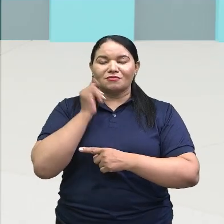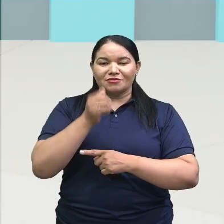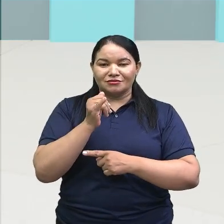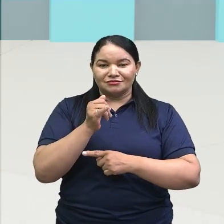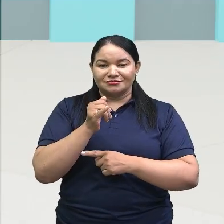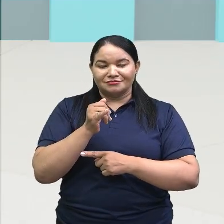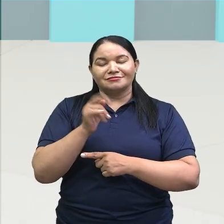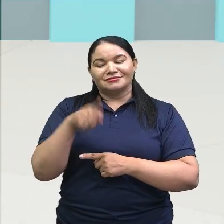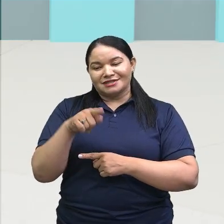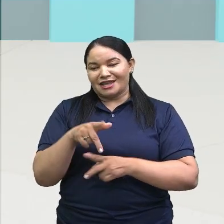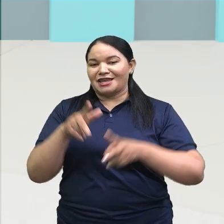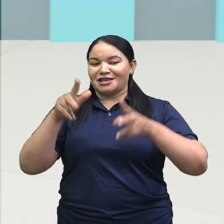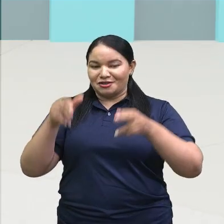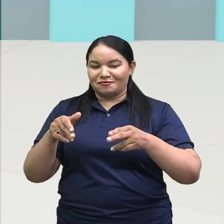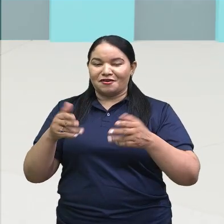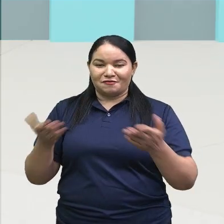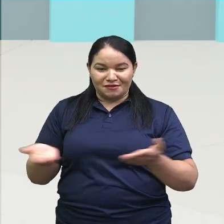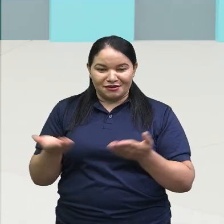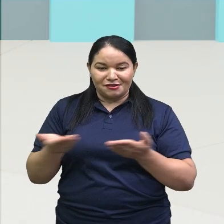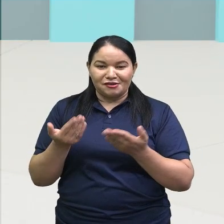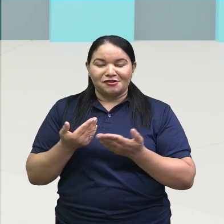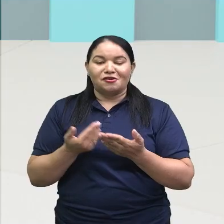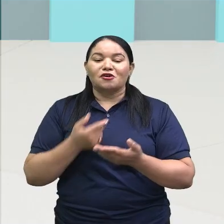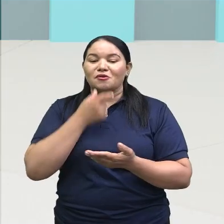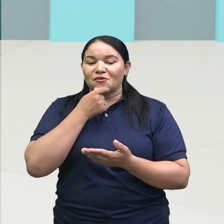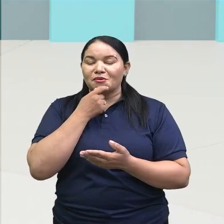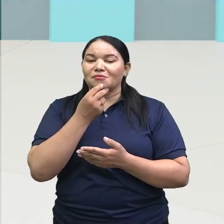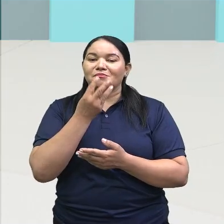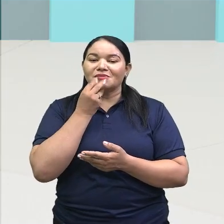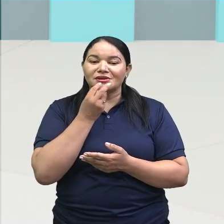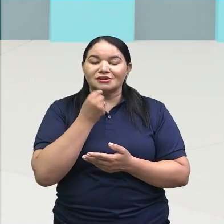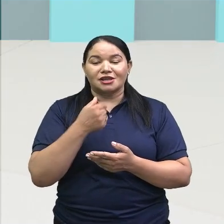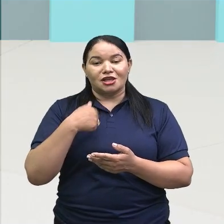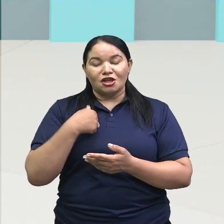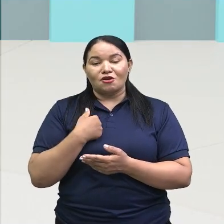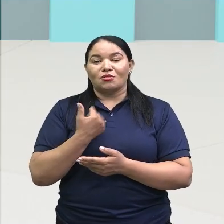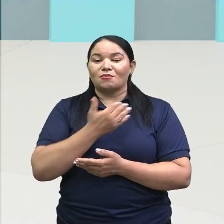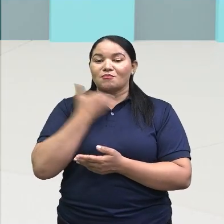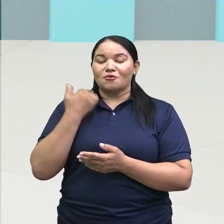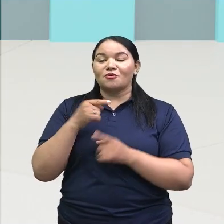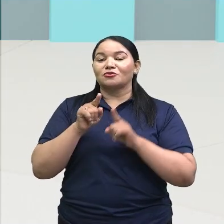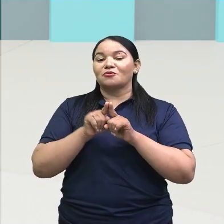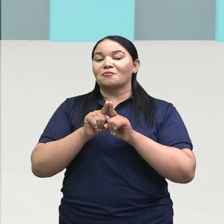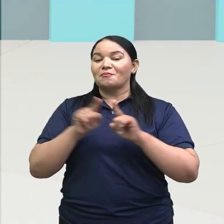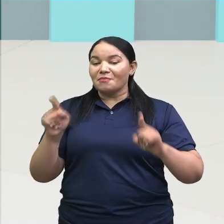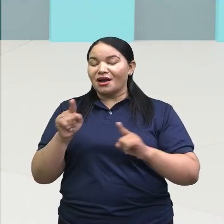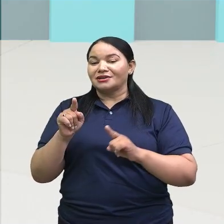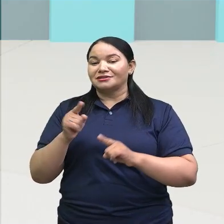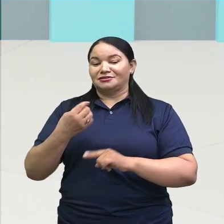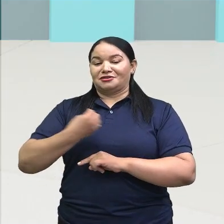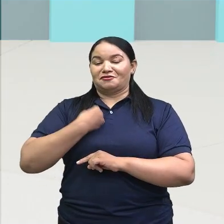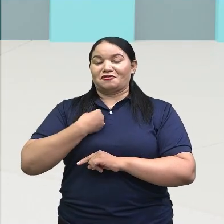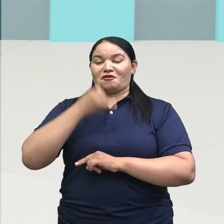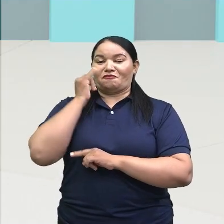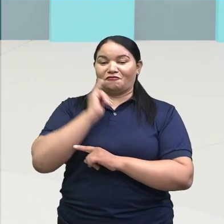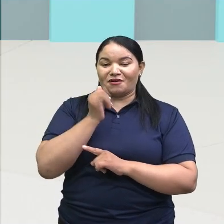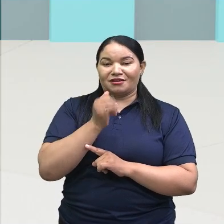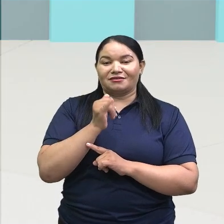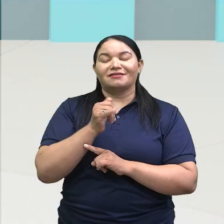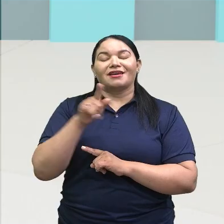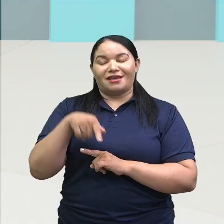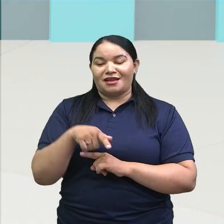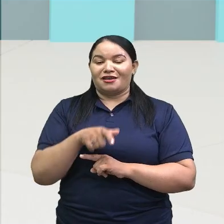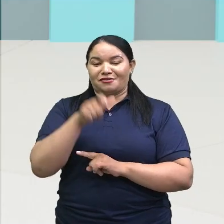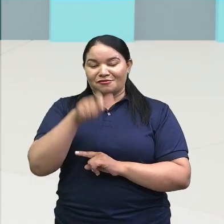acontecer? É justamente a ideia que Machado de Assis traz. Eu estou morto, mas vivo. Por isso que ele é um narrador,